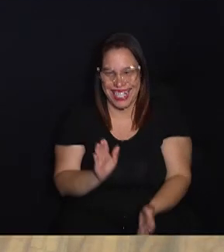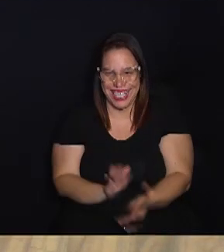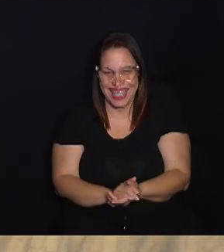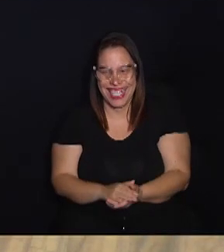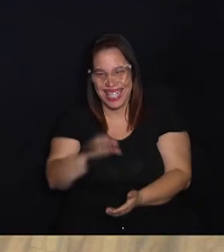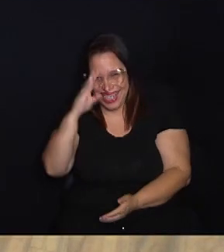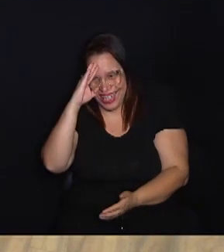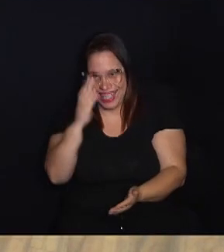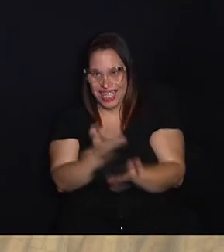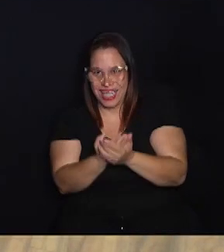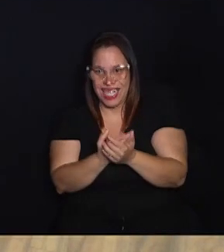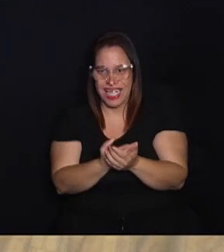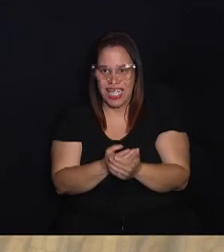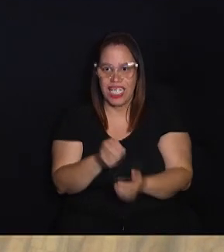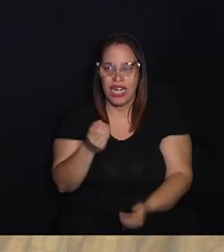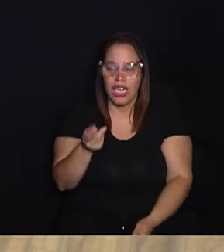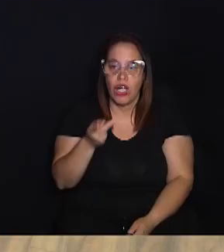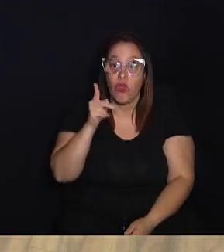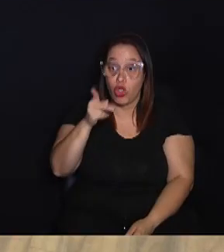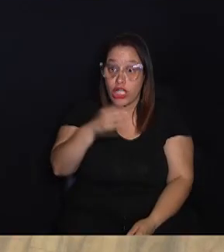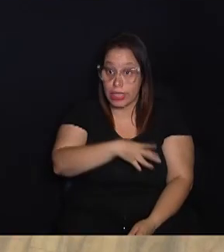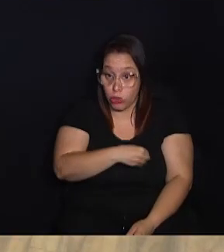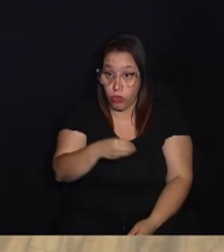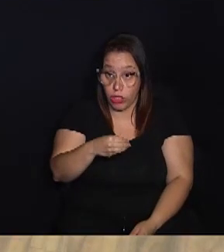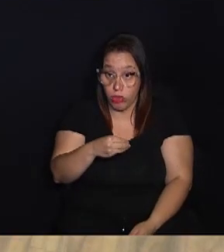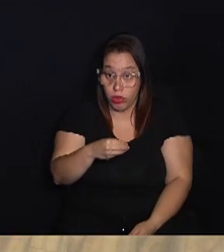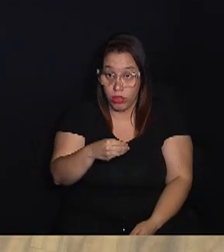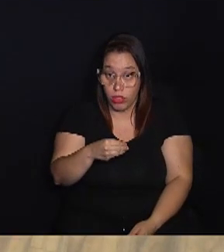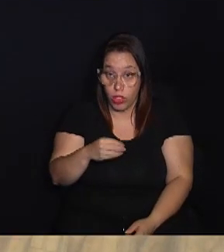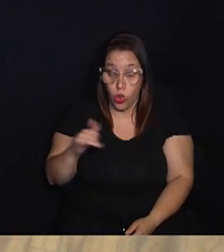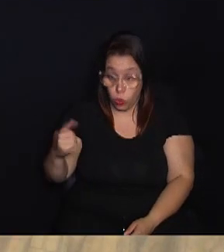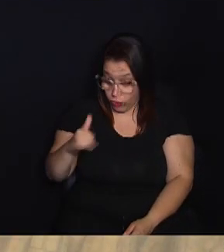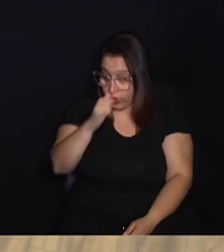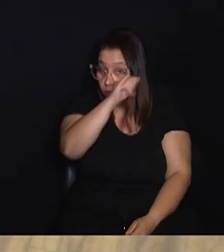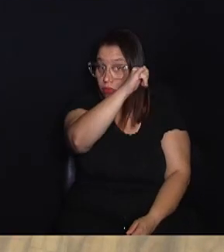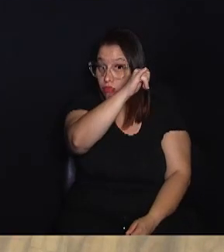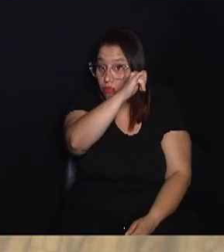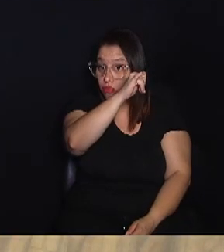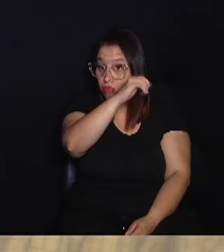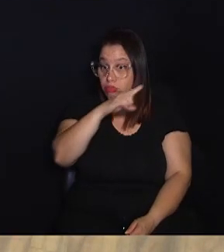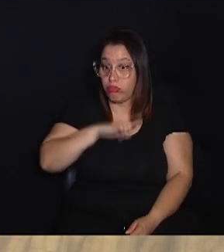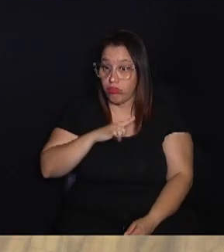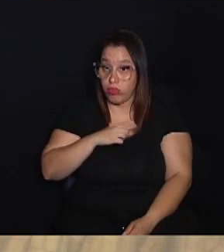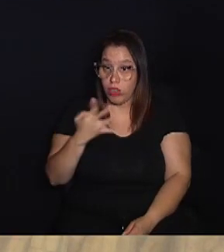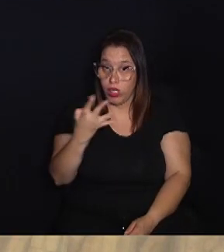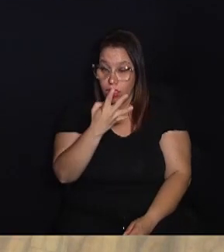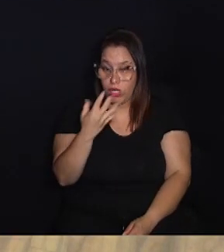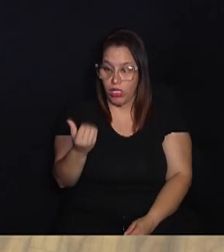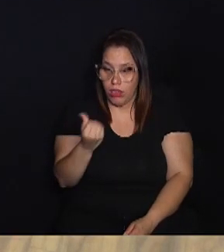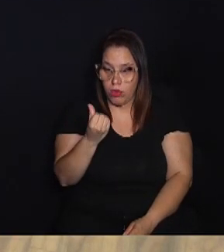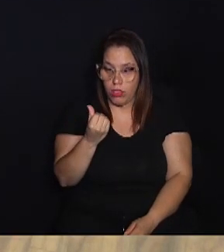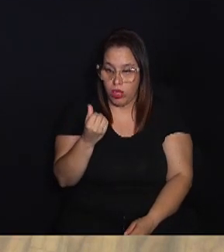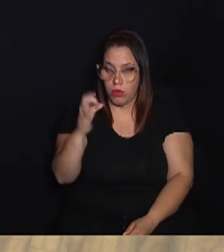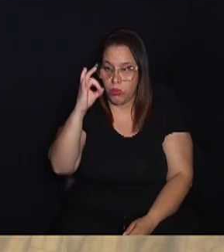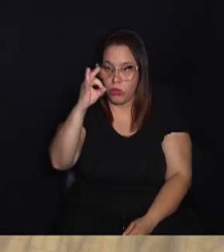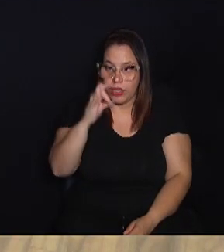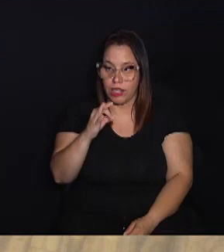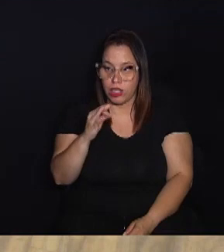certeza da resposta. Você colocaria o seu filho num avião que tem 46% de chance de